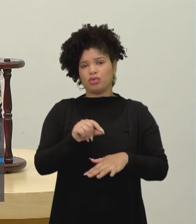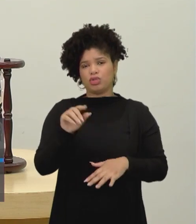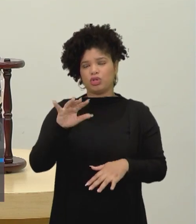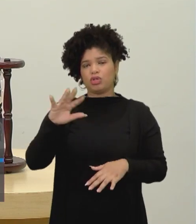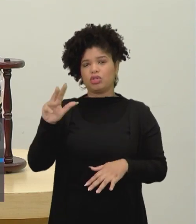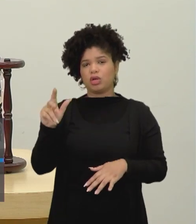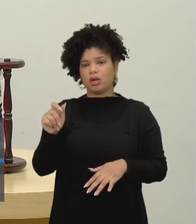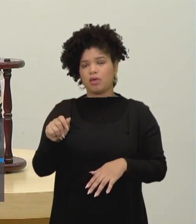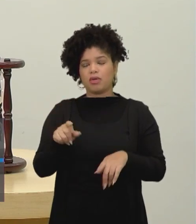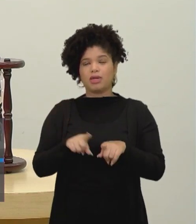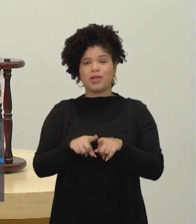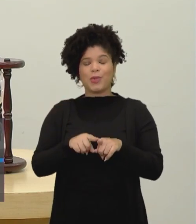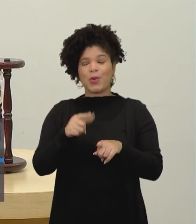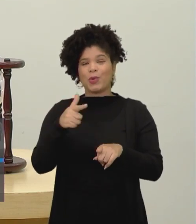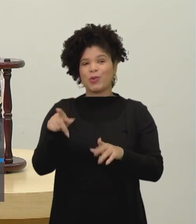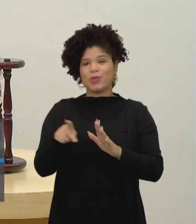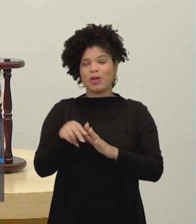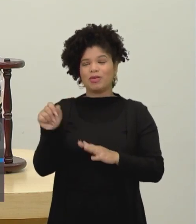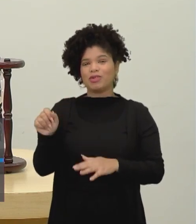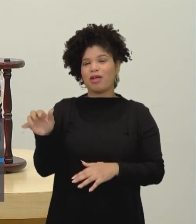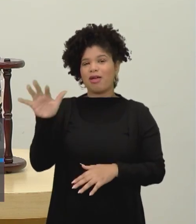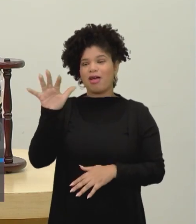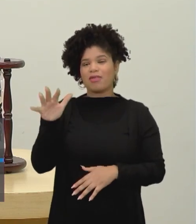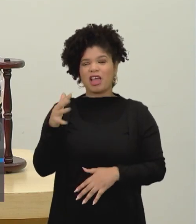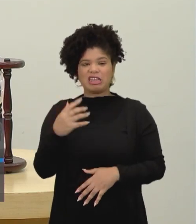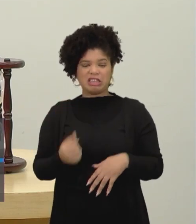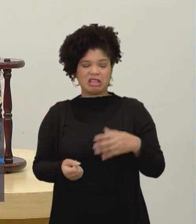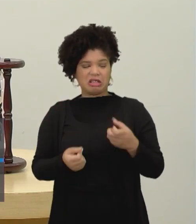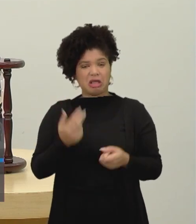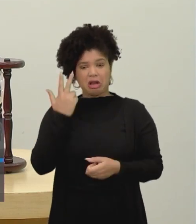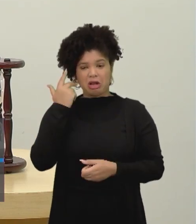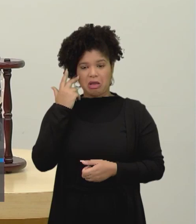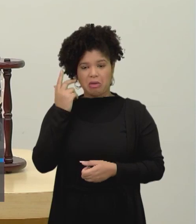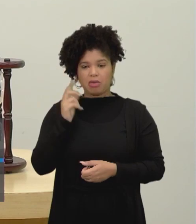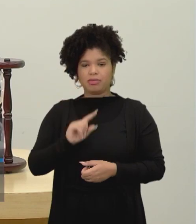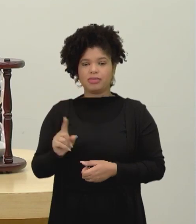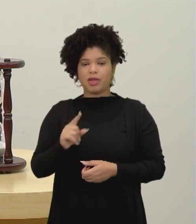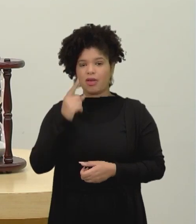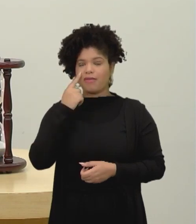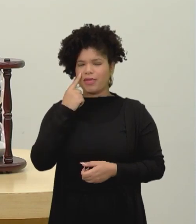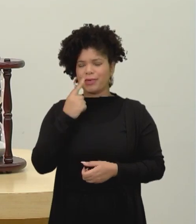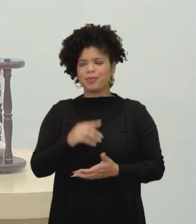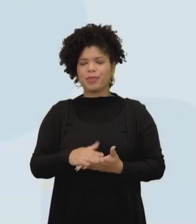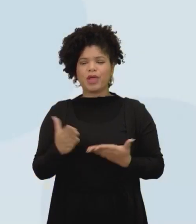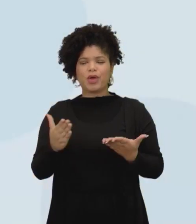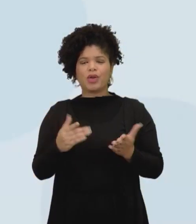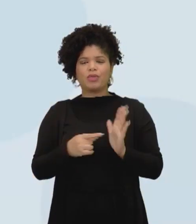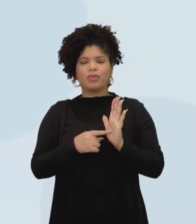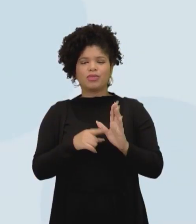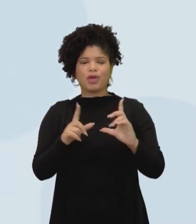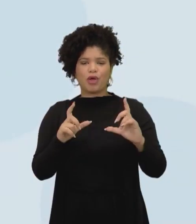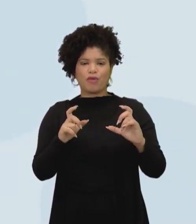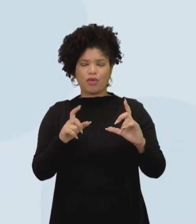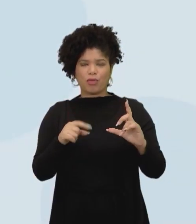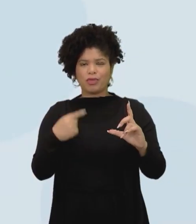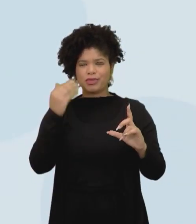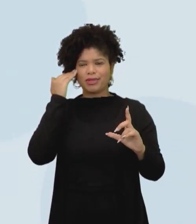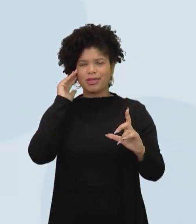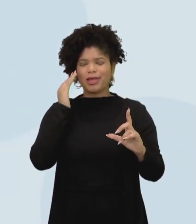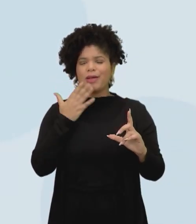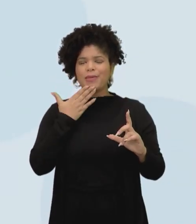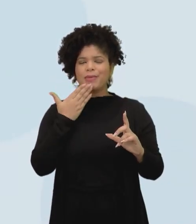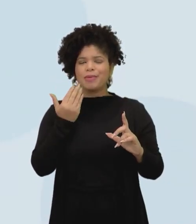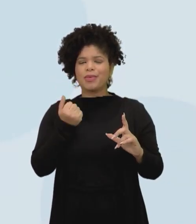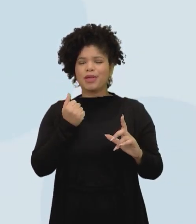o neocolonialismo, ok? Eu vou colocar aqui para vocês uma figura bastante importante nesse cenário, dá uma olhadinha aí na